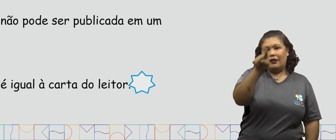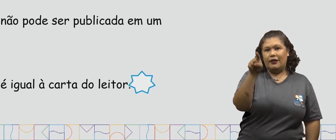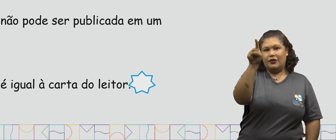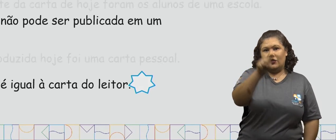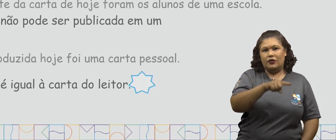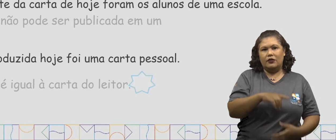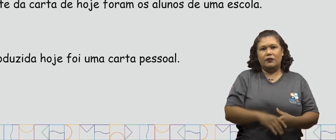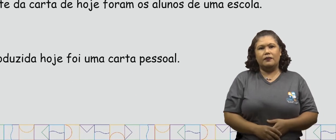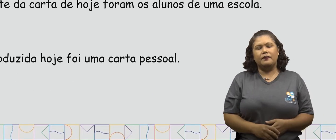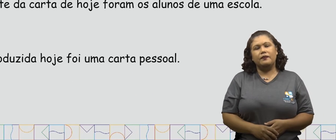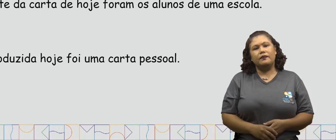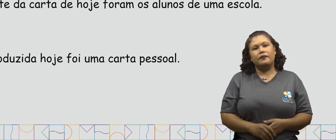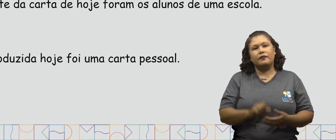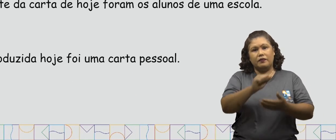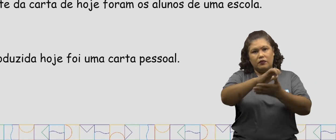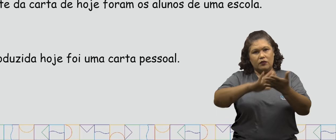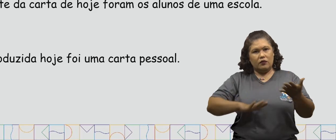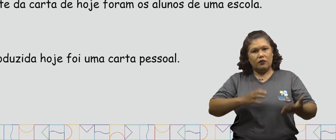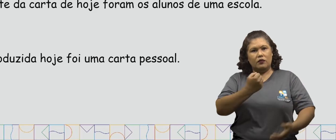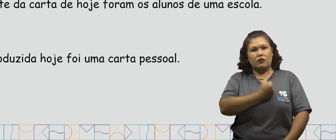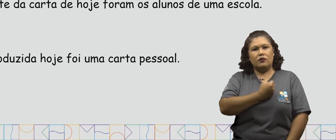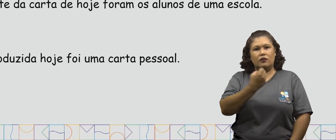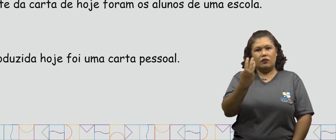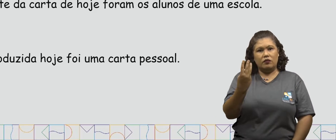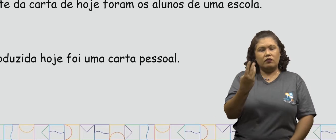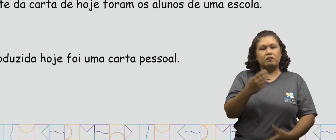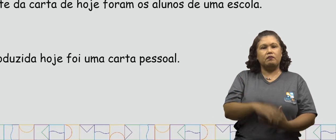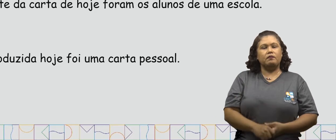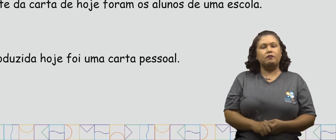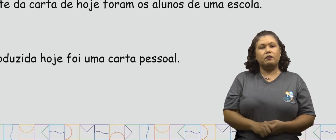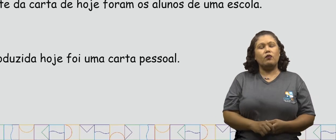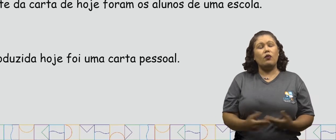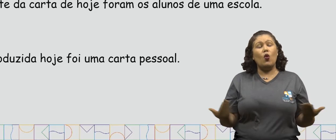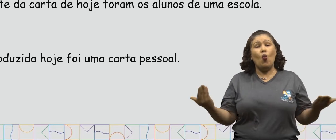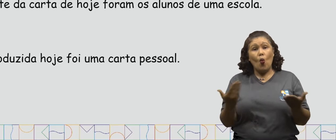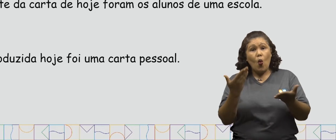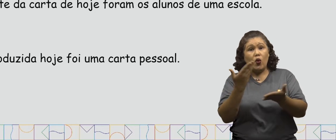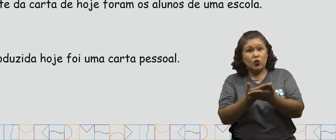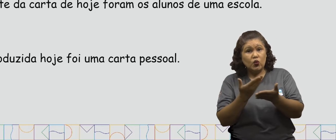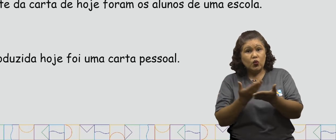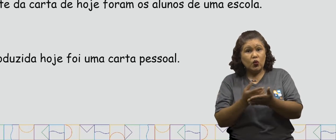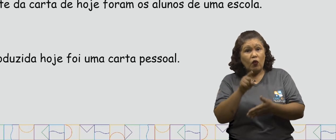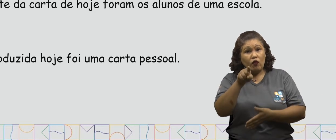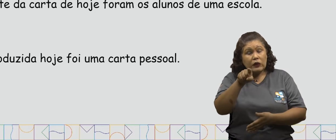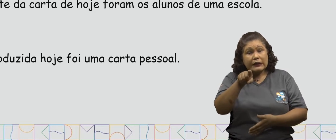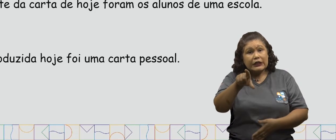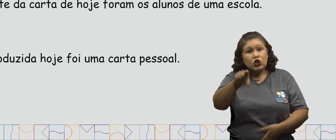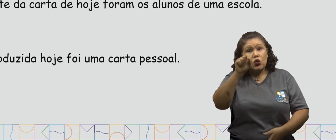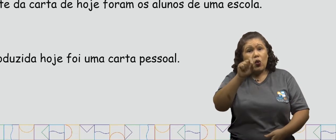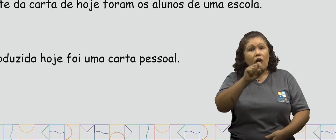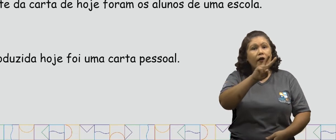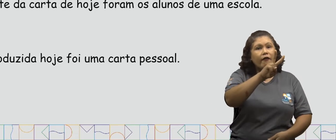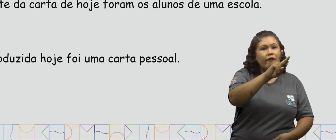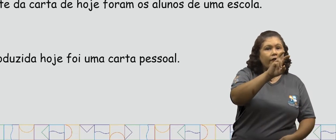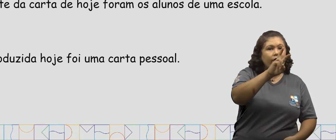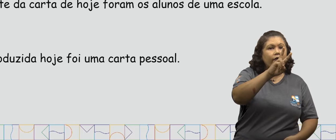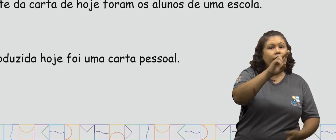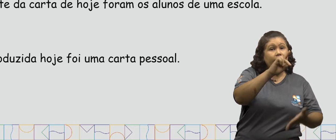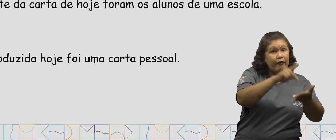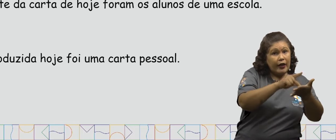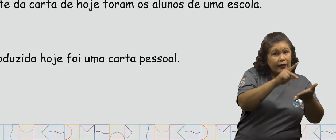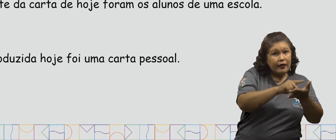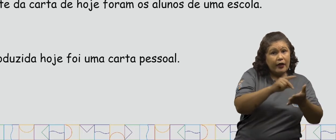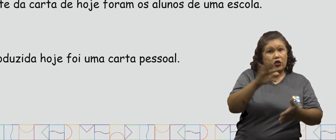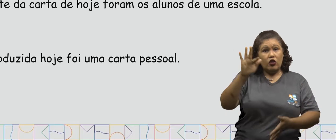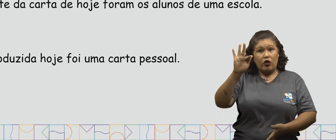A. Atividade número 3. De acordo com a aula de hoje, escreva verdadeiro ou falso. O remetente